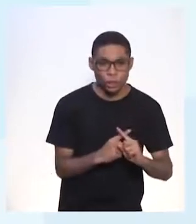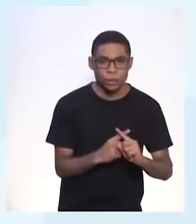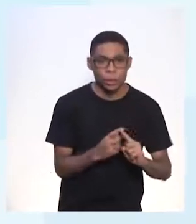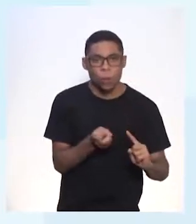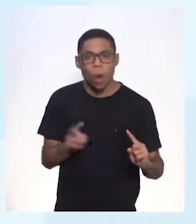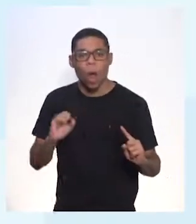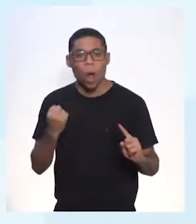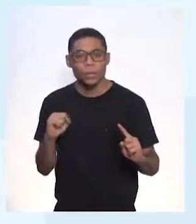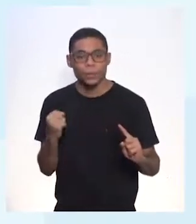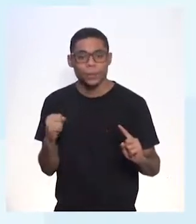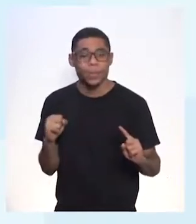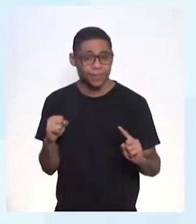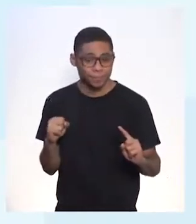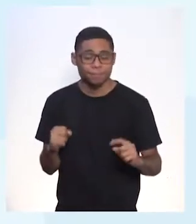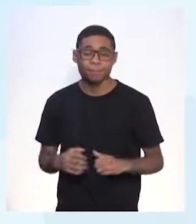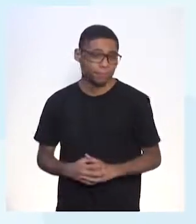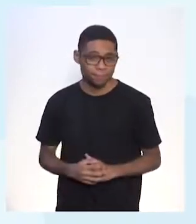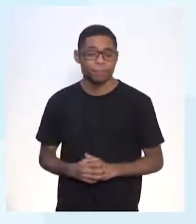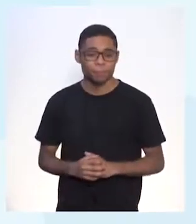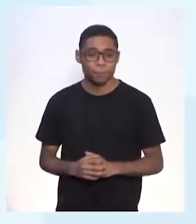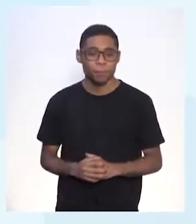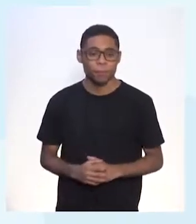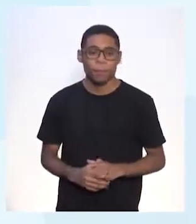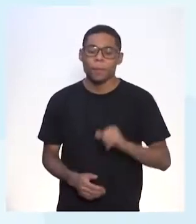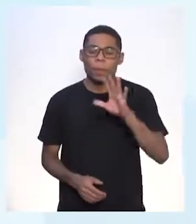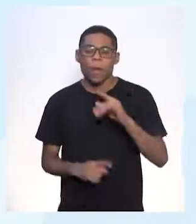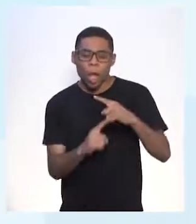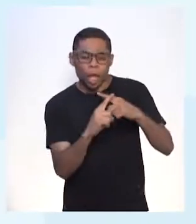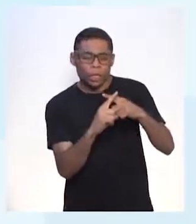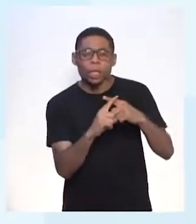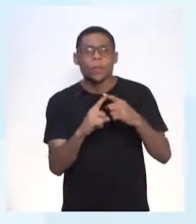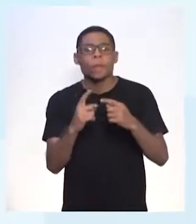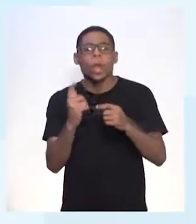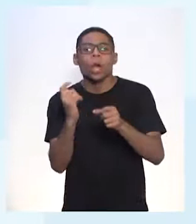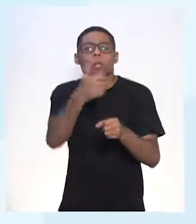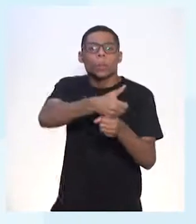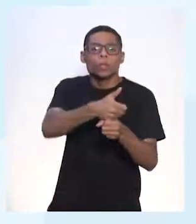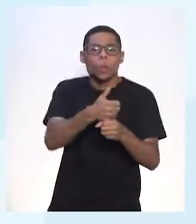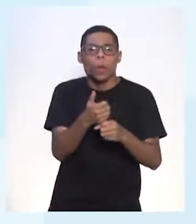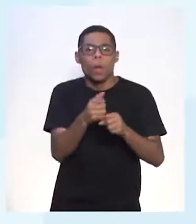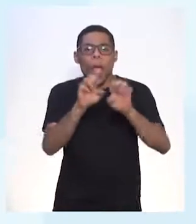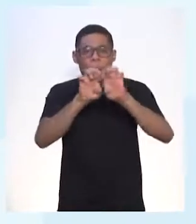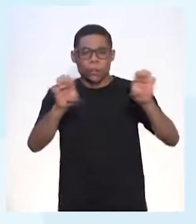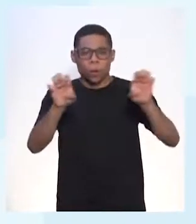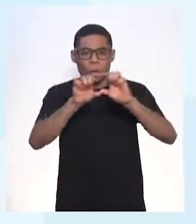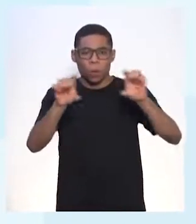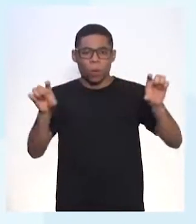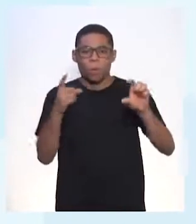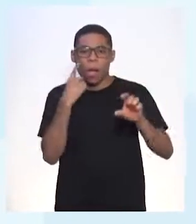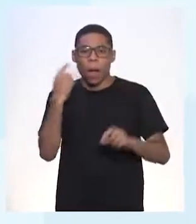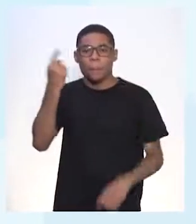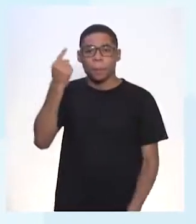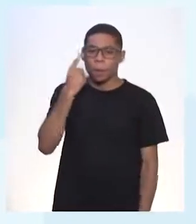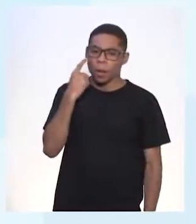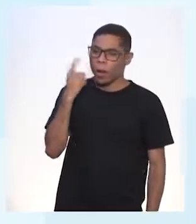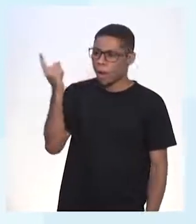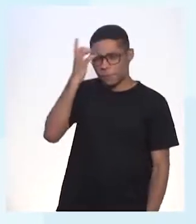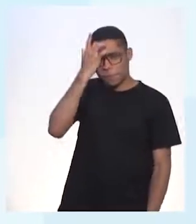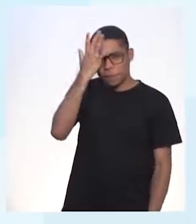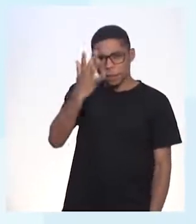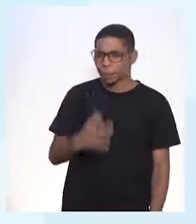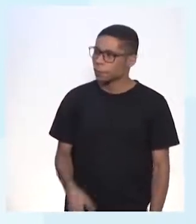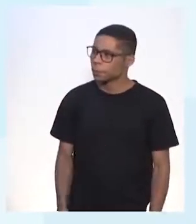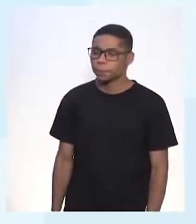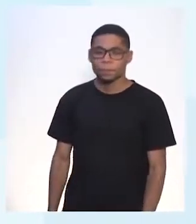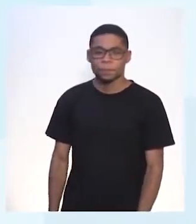Vamos fazer o seguinte? Pega esse x, substitui em uma das equações. Eu vou pegar a primeira, que é mais fácil, tá? Eu sempre corria do